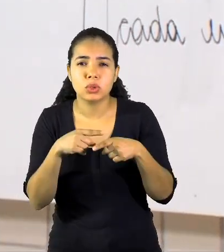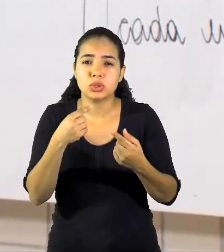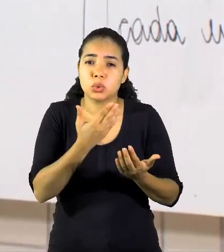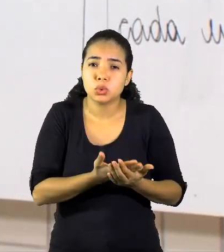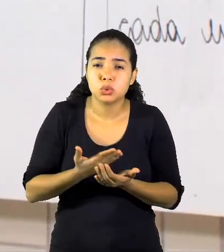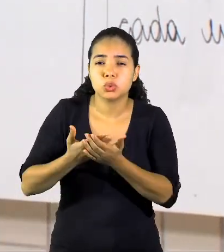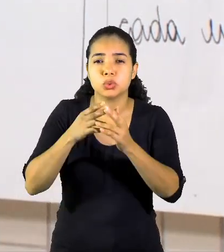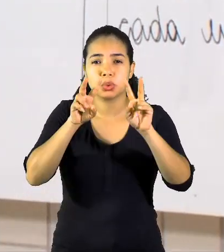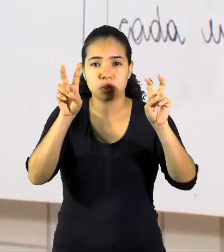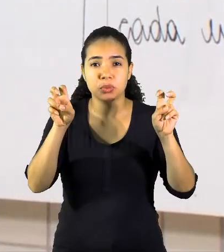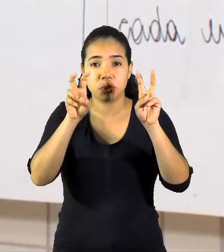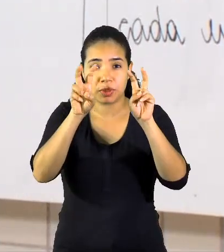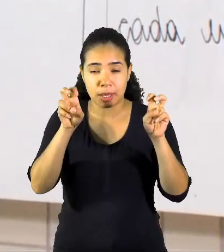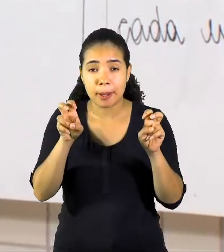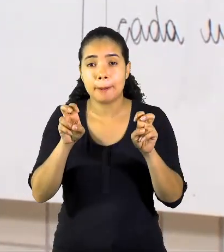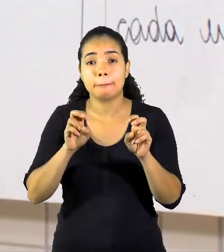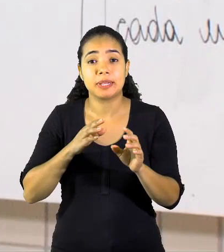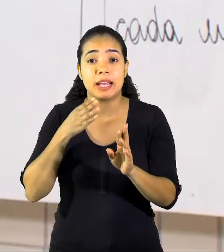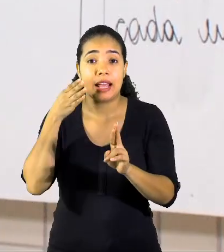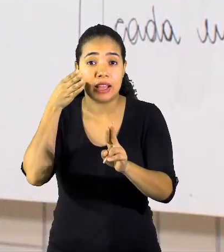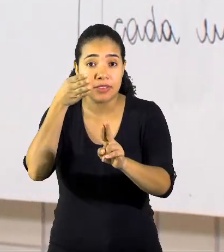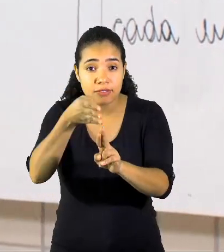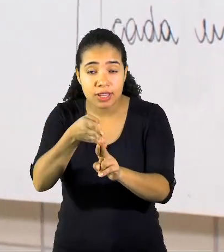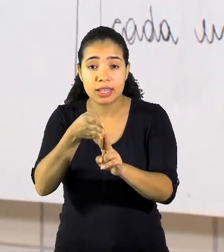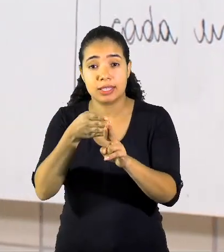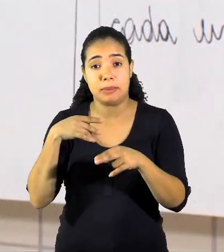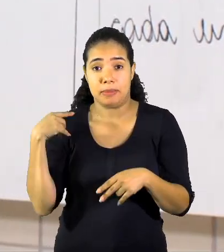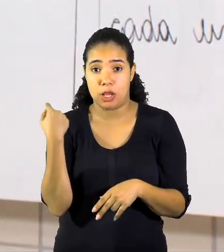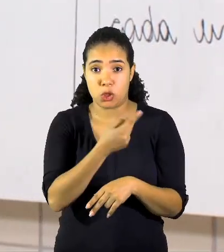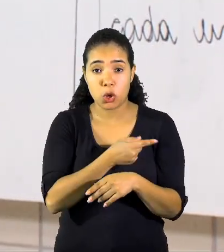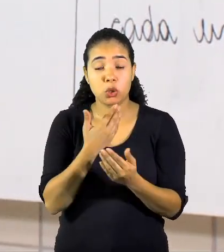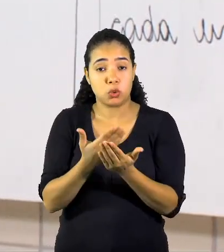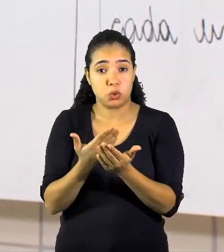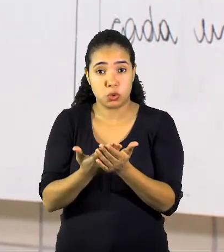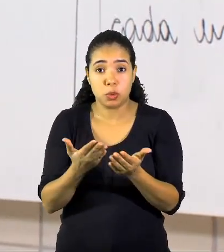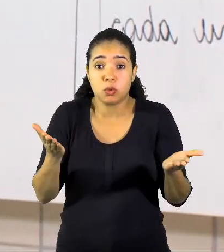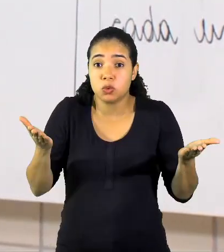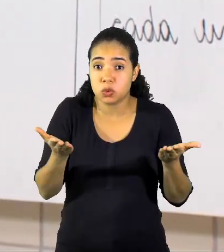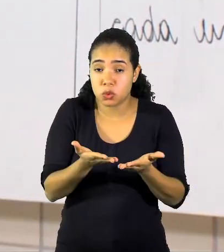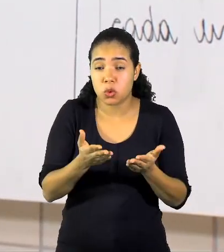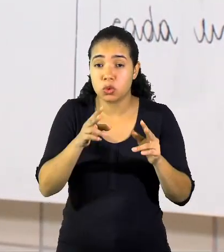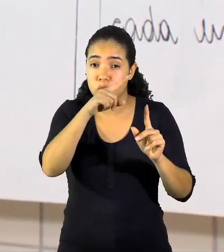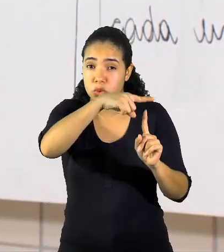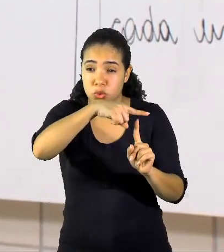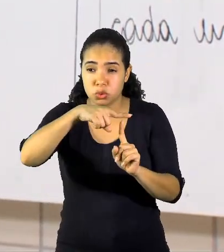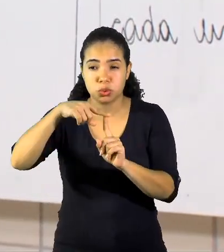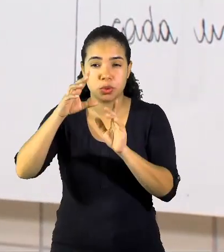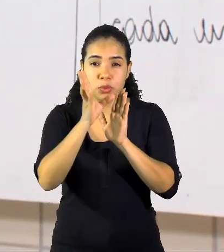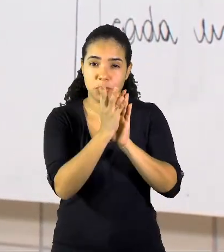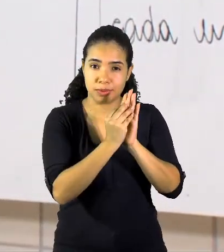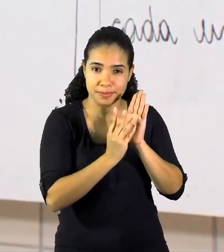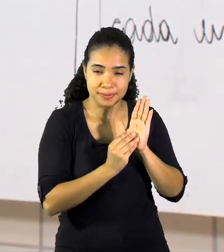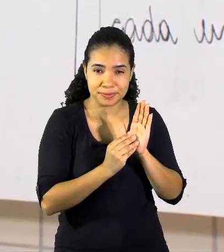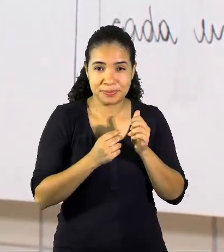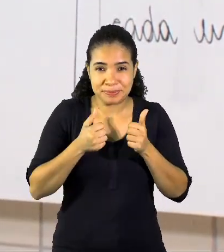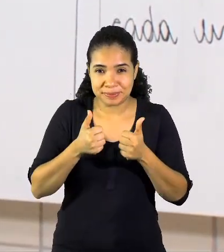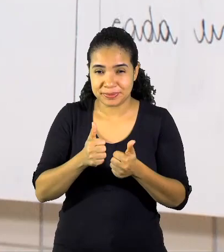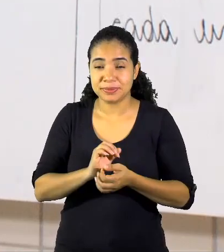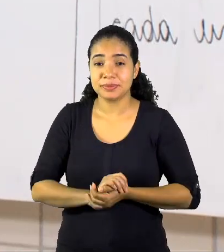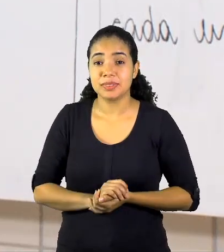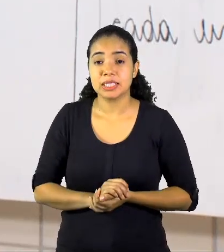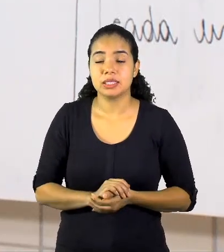esses assuntos e se tornando referência para a gente, e nós estudamos hoje, todos esses tipos de conteúdo. Aí